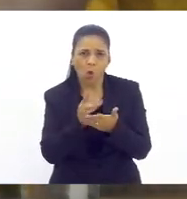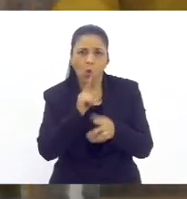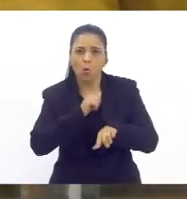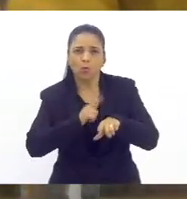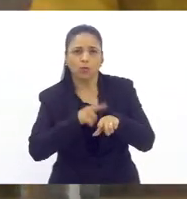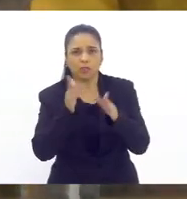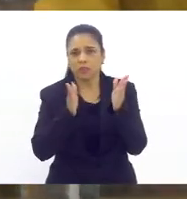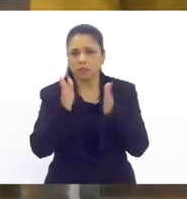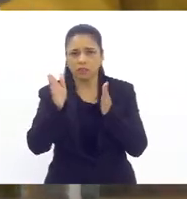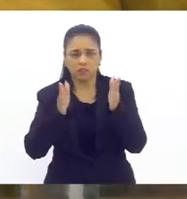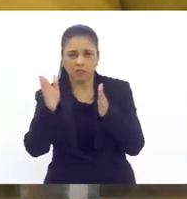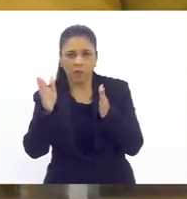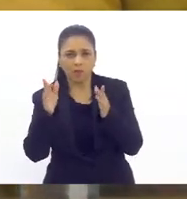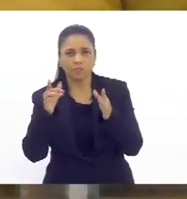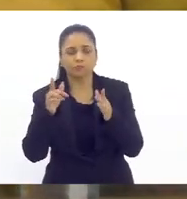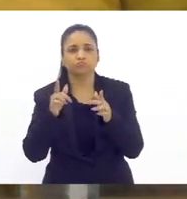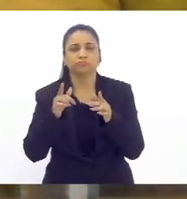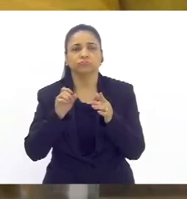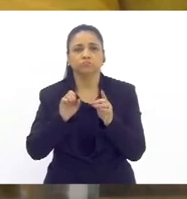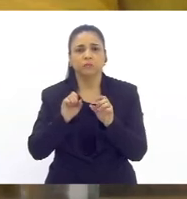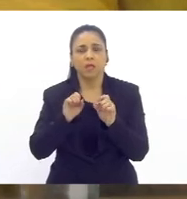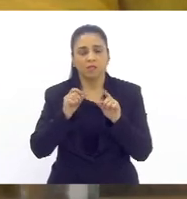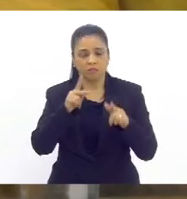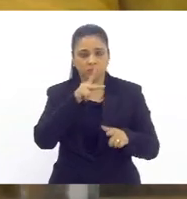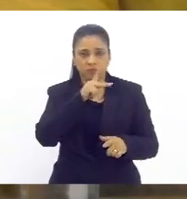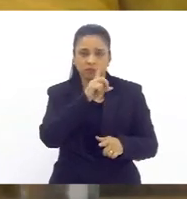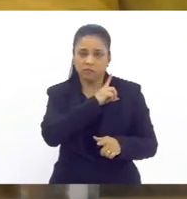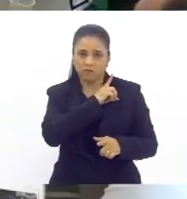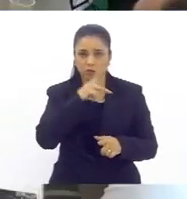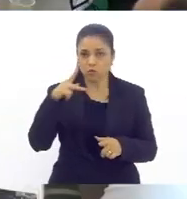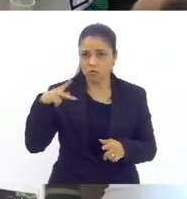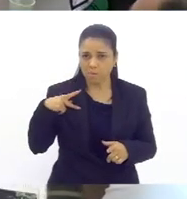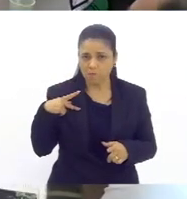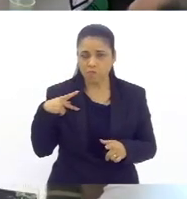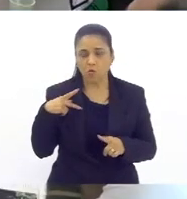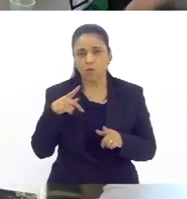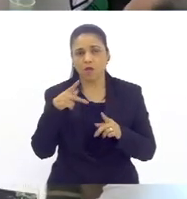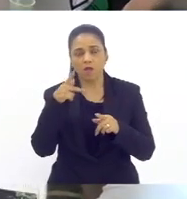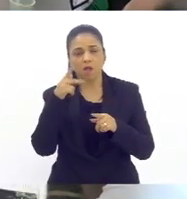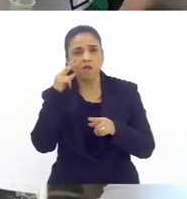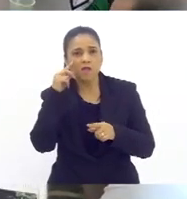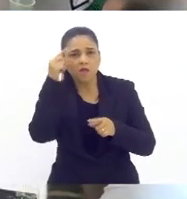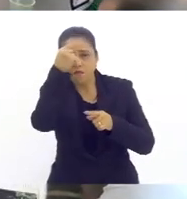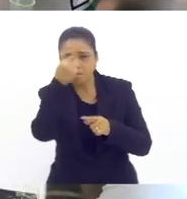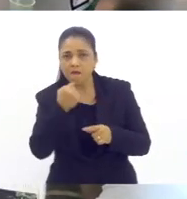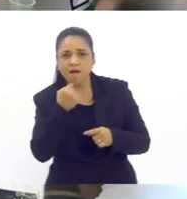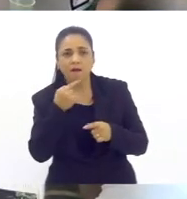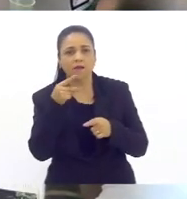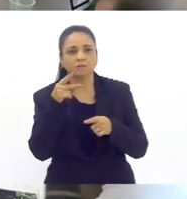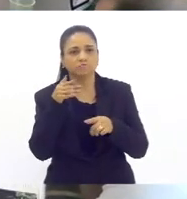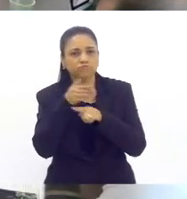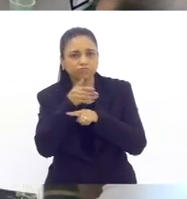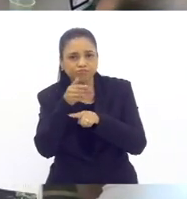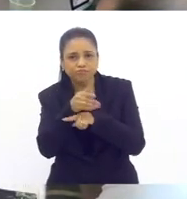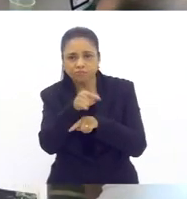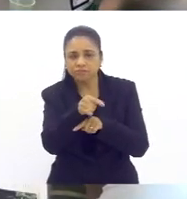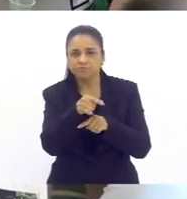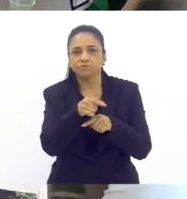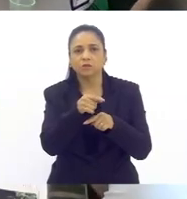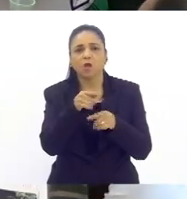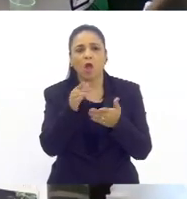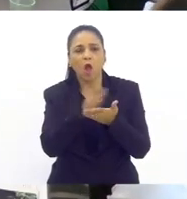defensoria terem acesso a imagem do que o governador estava dizendo que alguns batalhões os mais letais